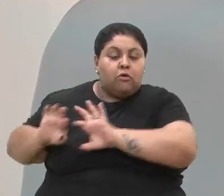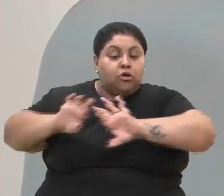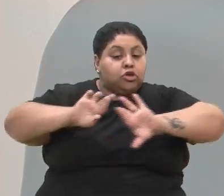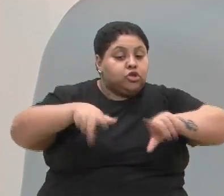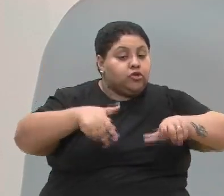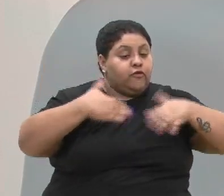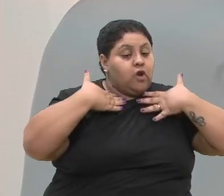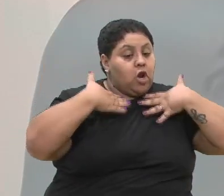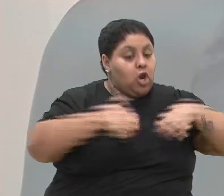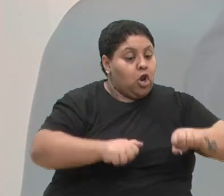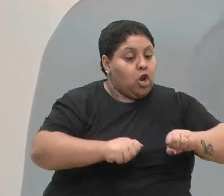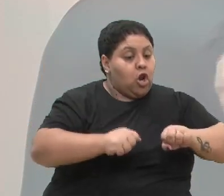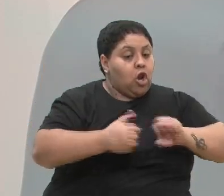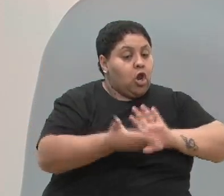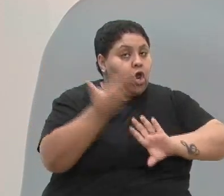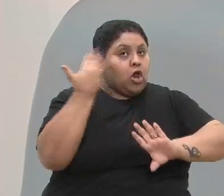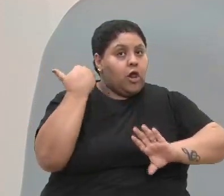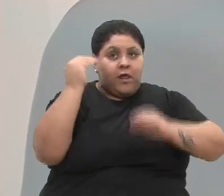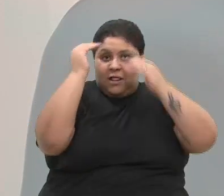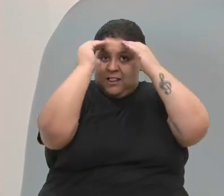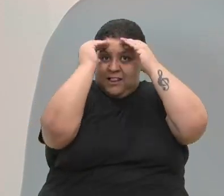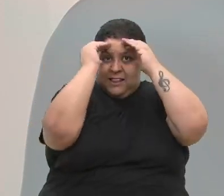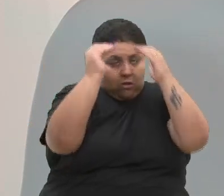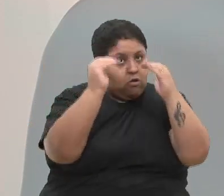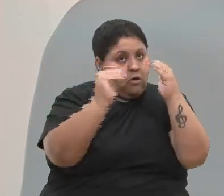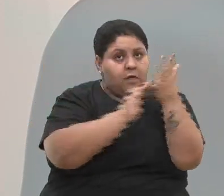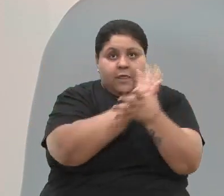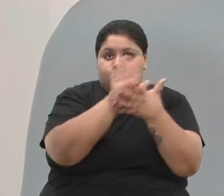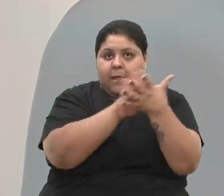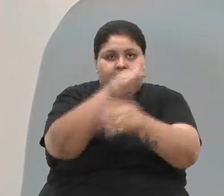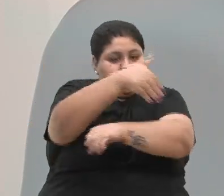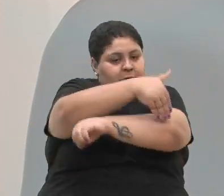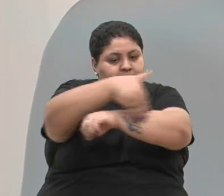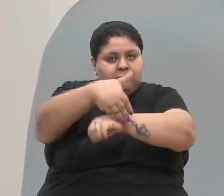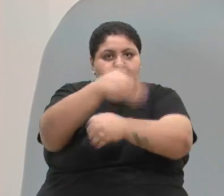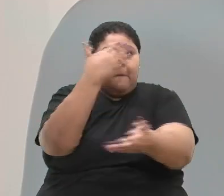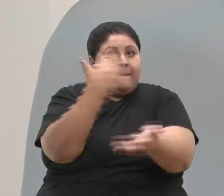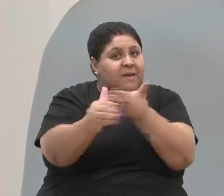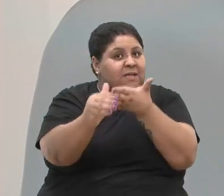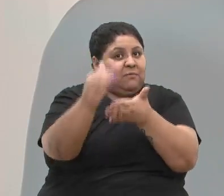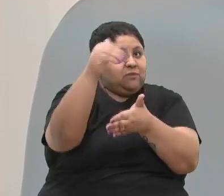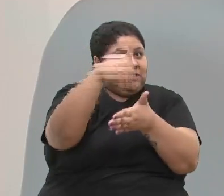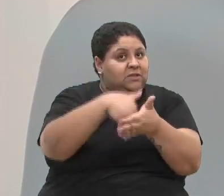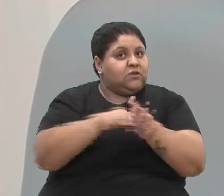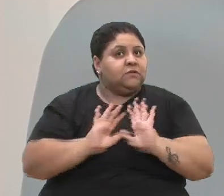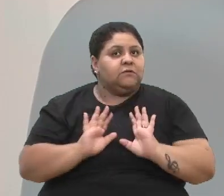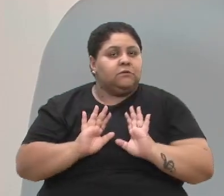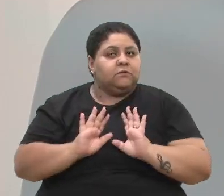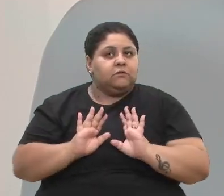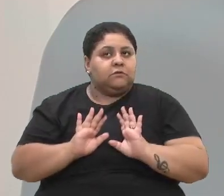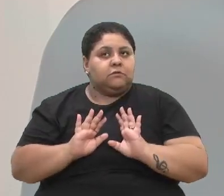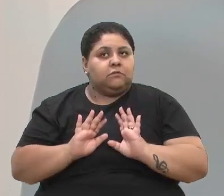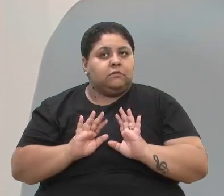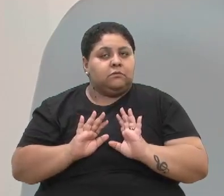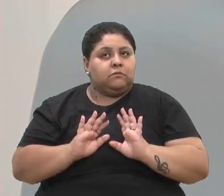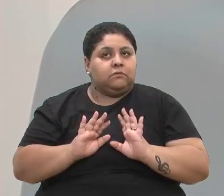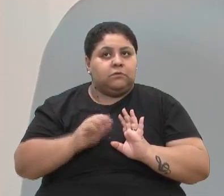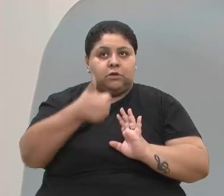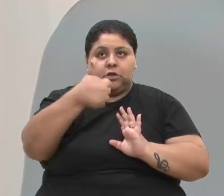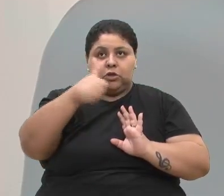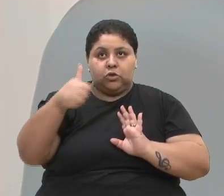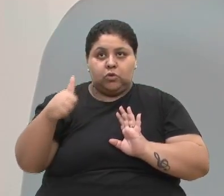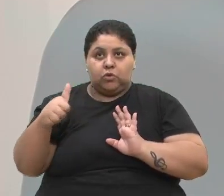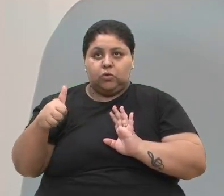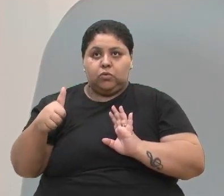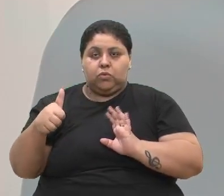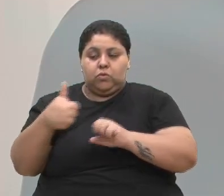secretário de gestão no passado que não comprou pedras para calçar ruas e nós perdemos a eleição. Então, os 11 novos coletores,